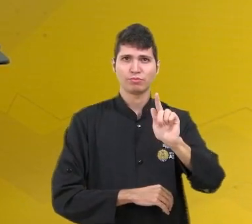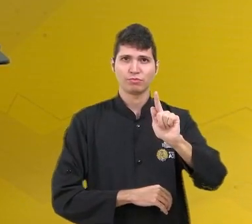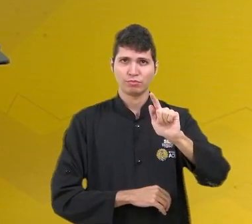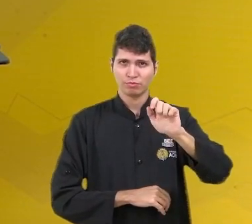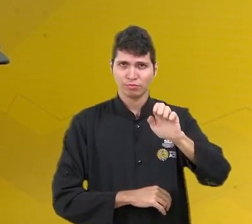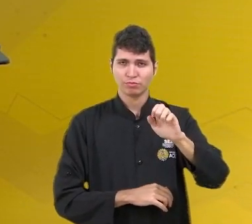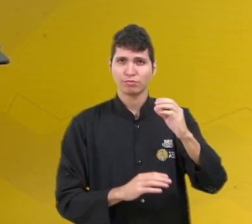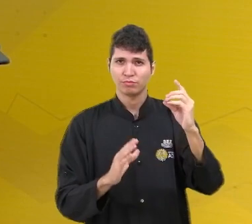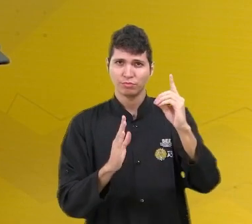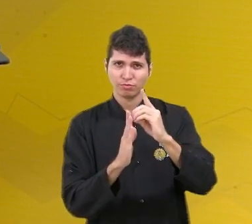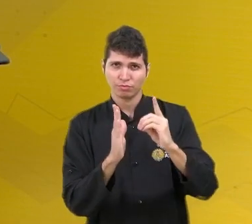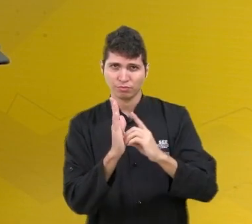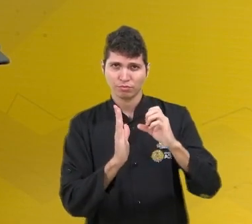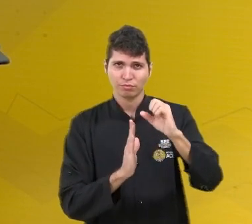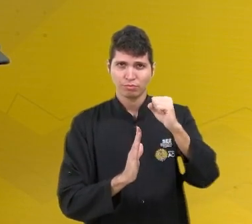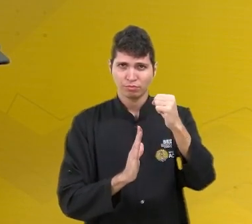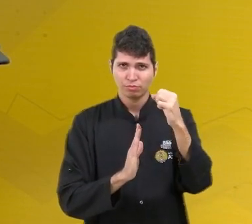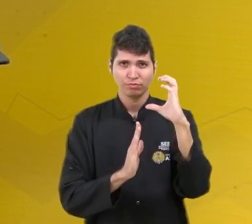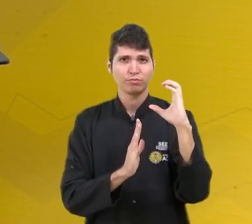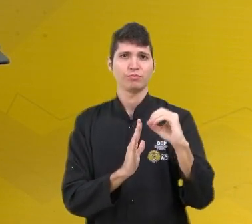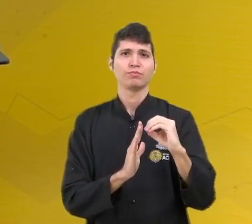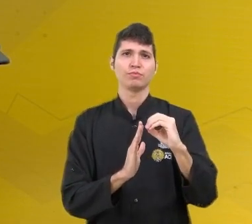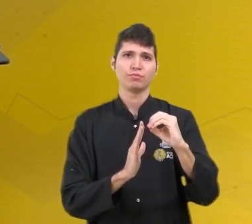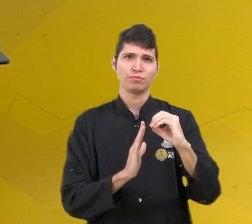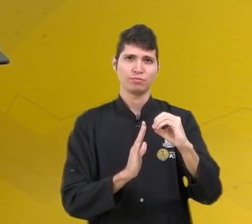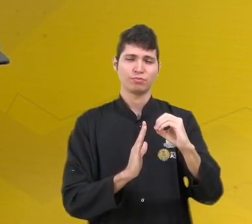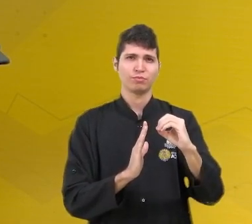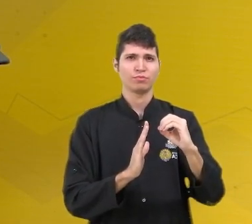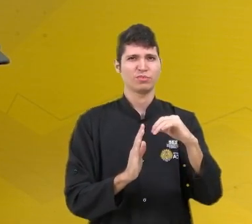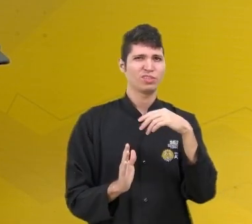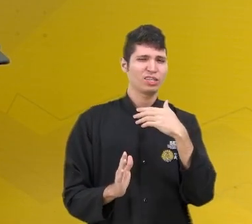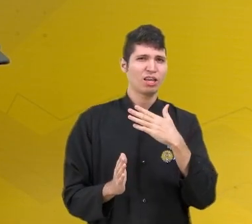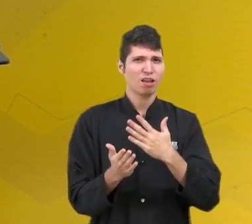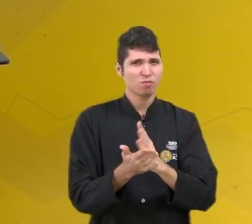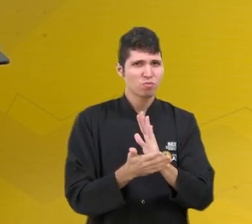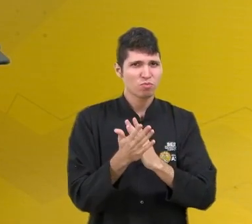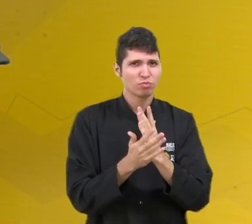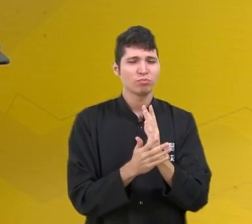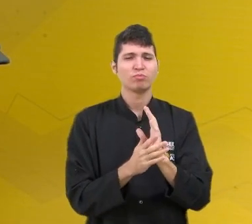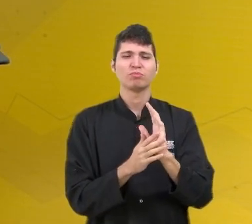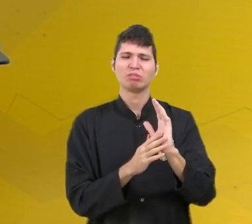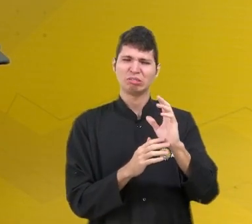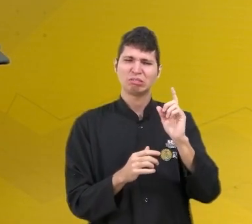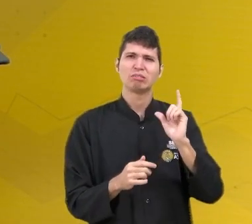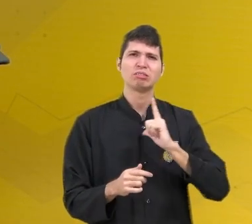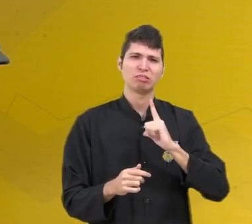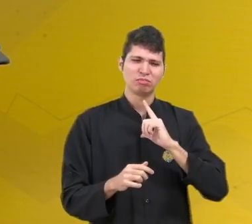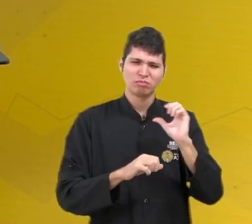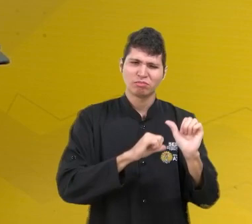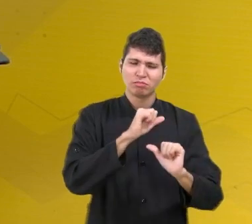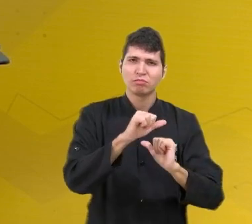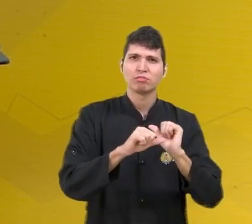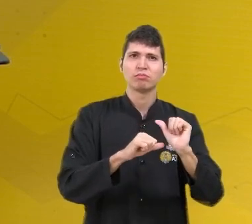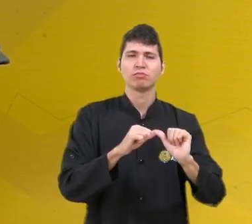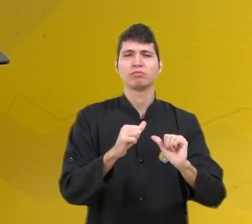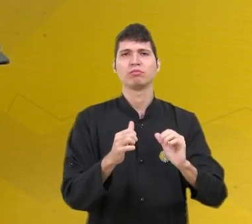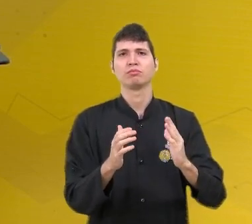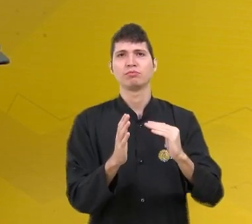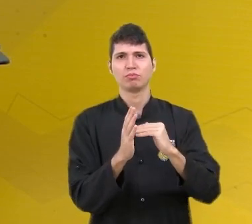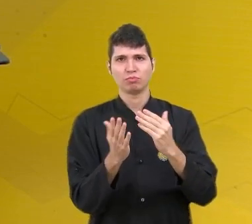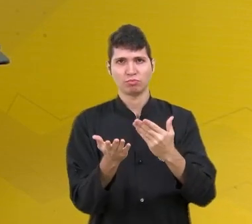Lá na década de 80, e aí foi, né, com algumas modificações até a atualidade. Para que haja essa